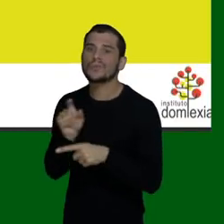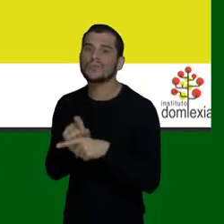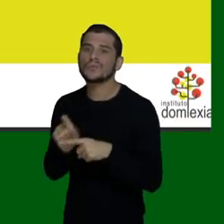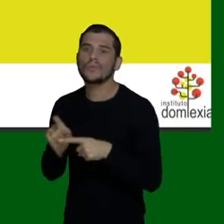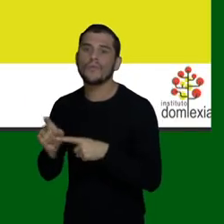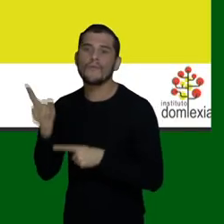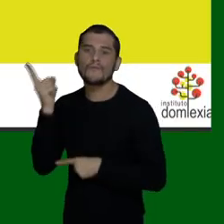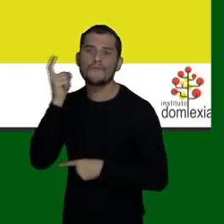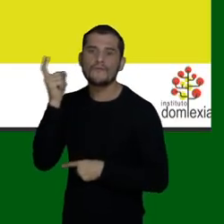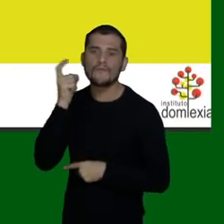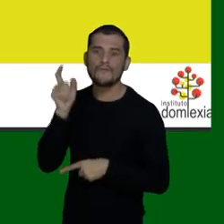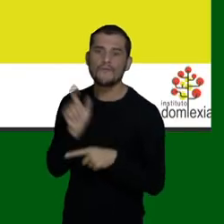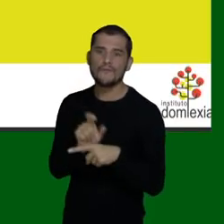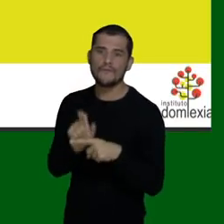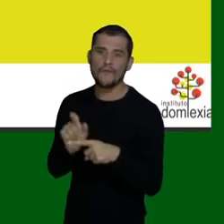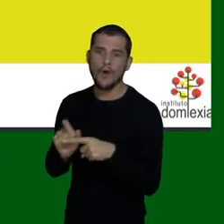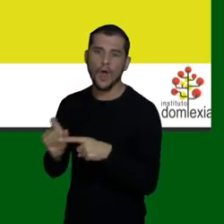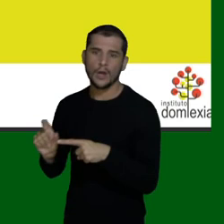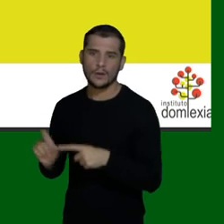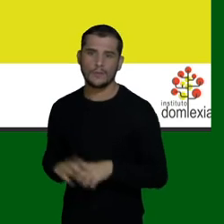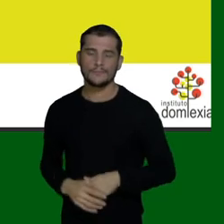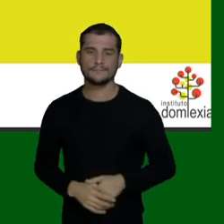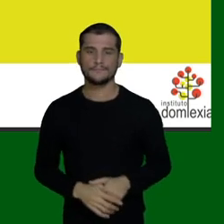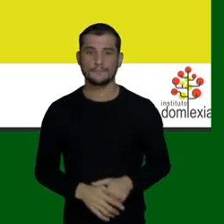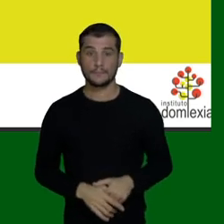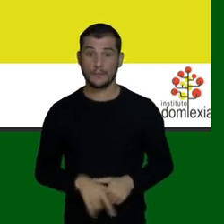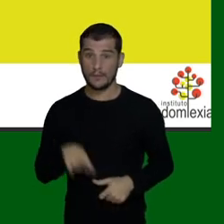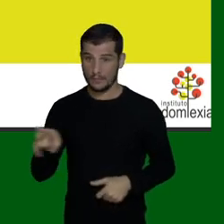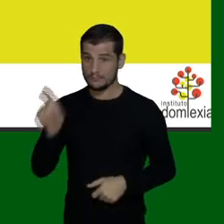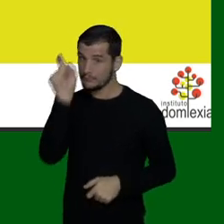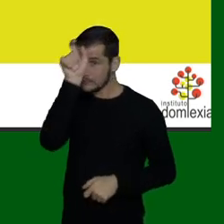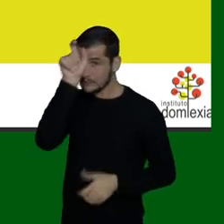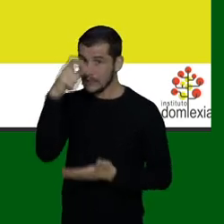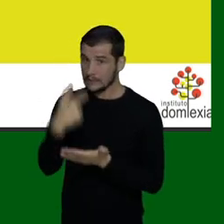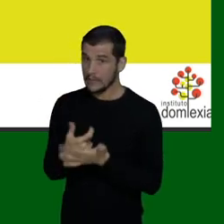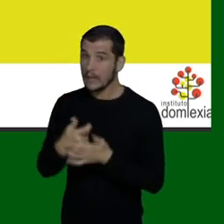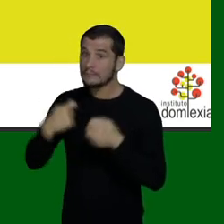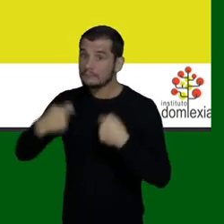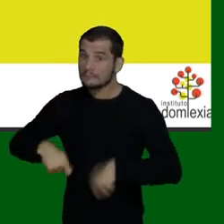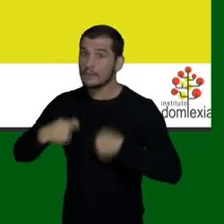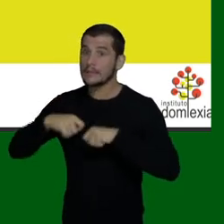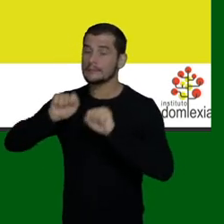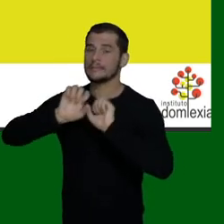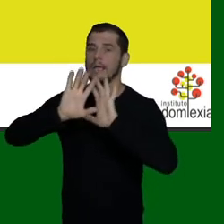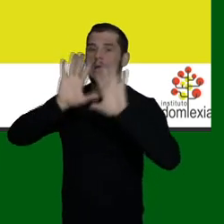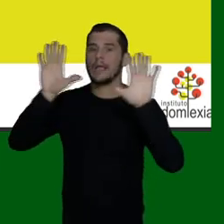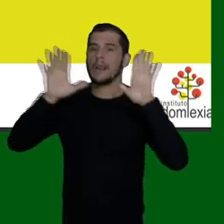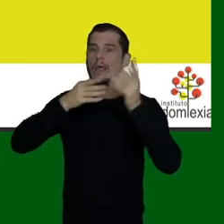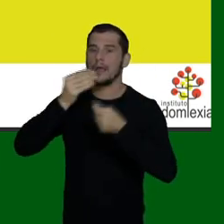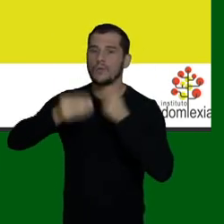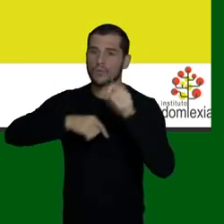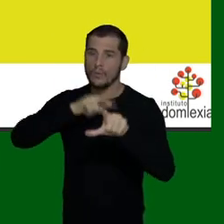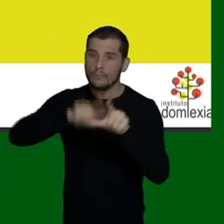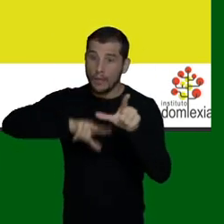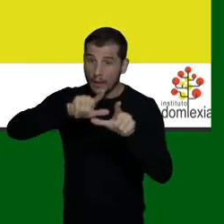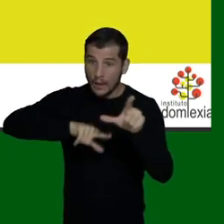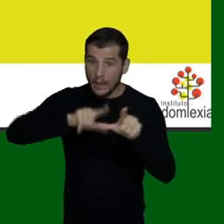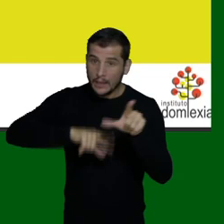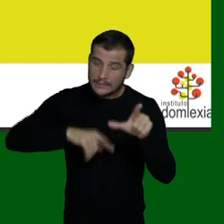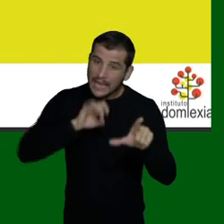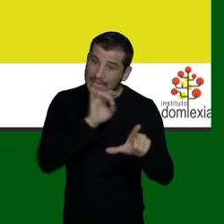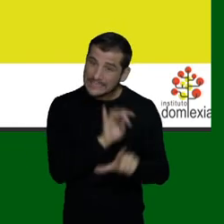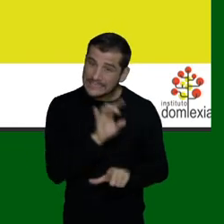fonemas pro disléxico é muito importante que eu explicite né os sons das letras para que ele possa